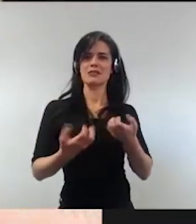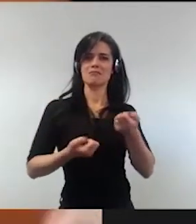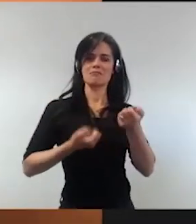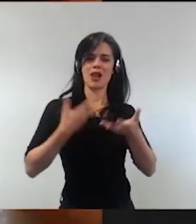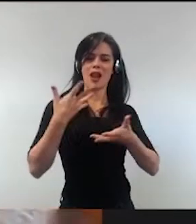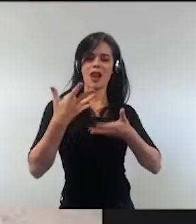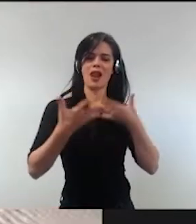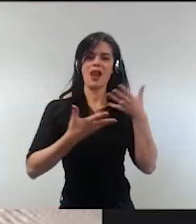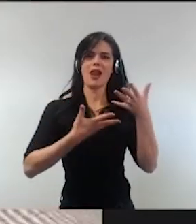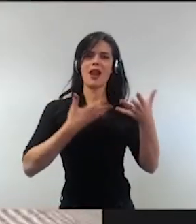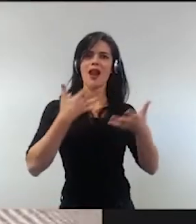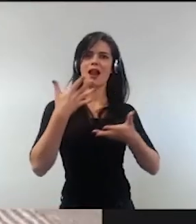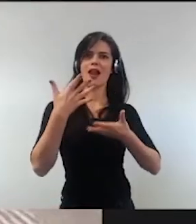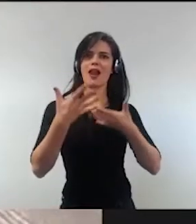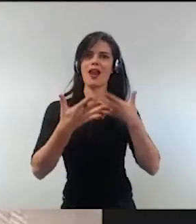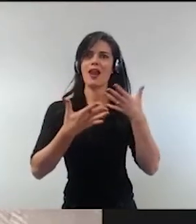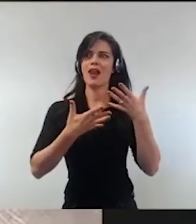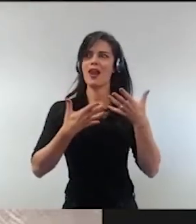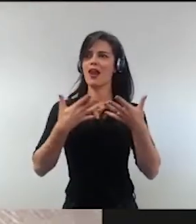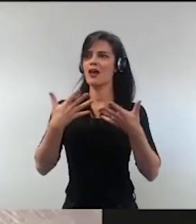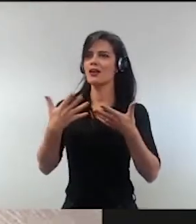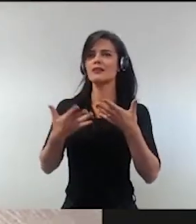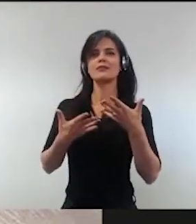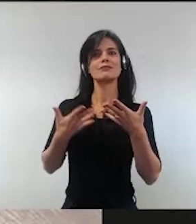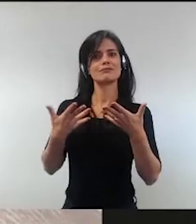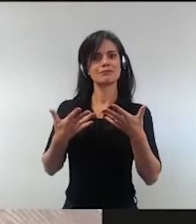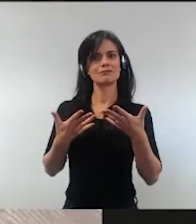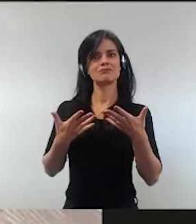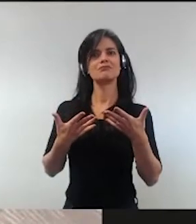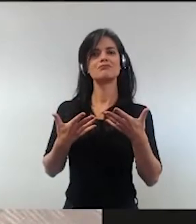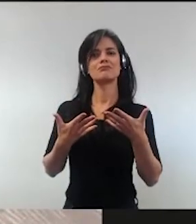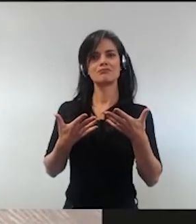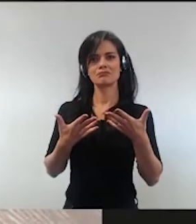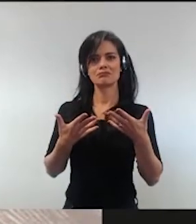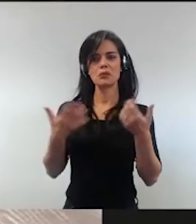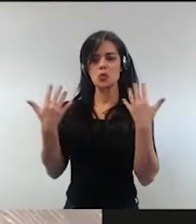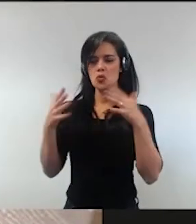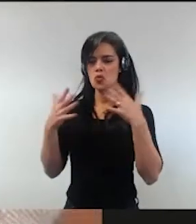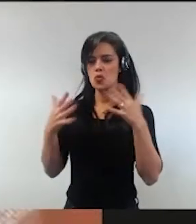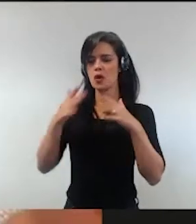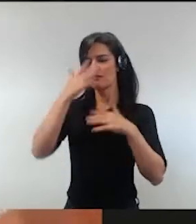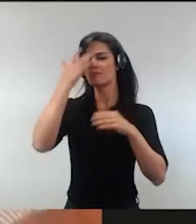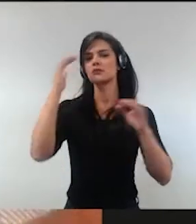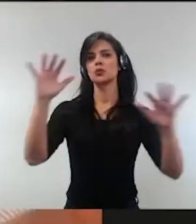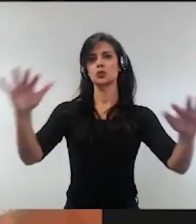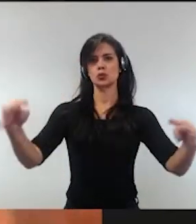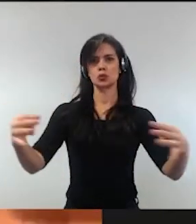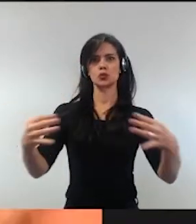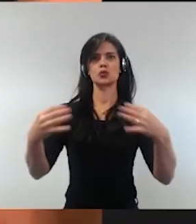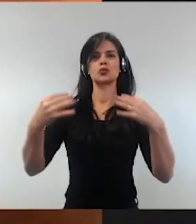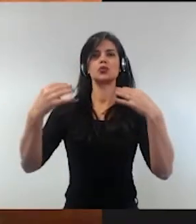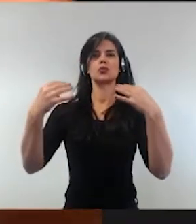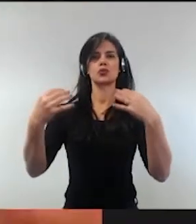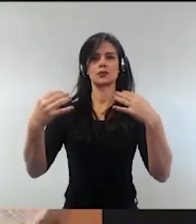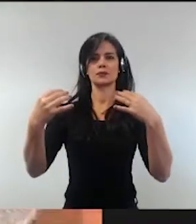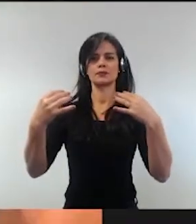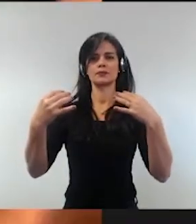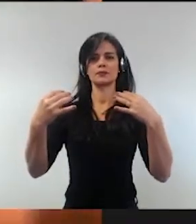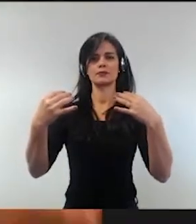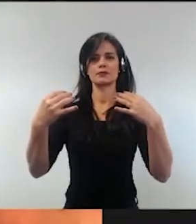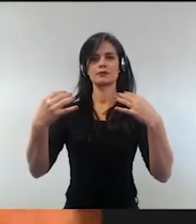uma dimensão incrível. E estetizado em termos